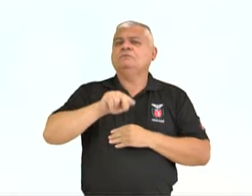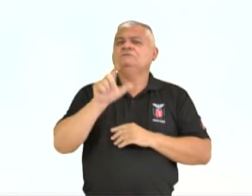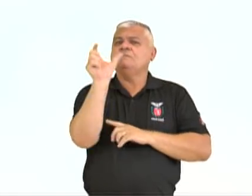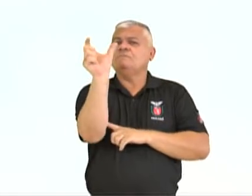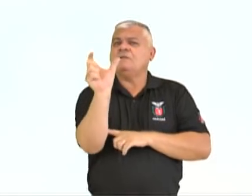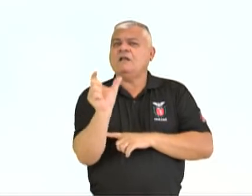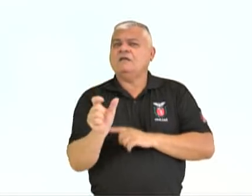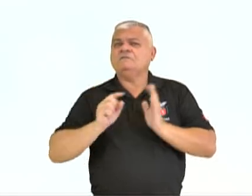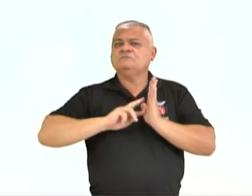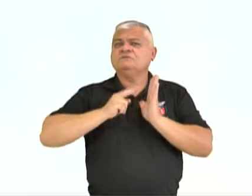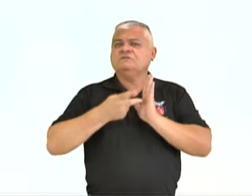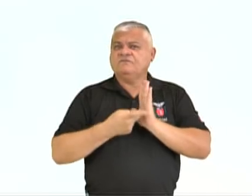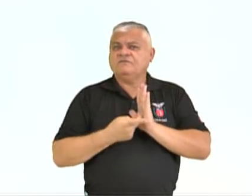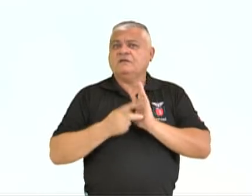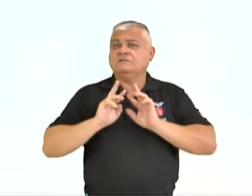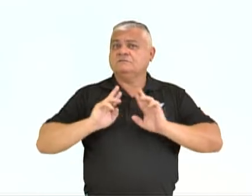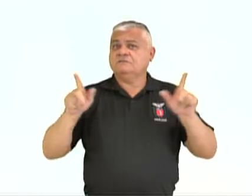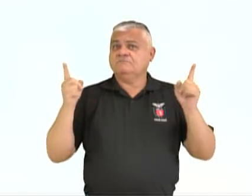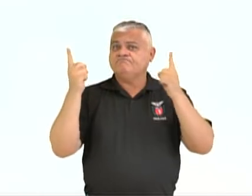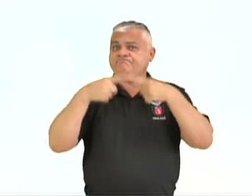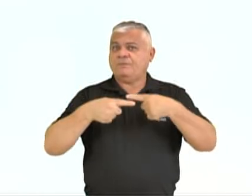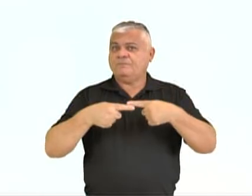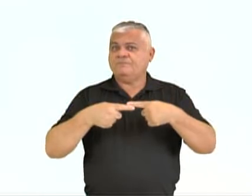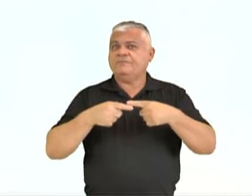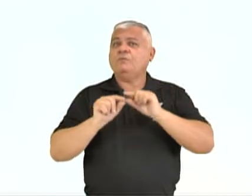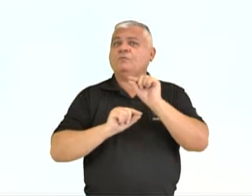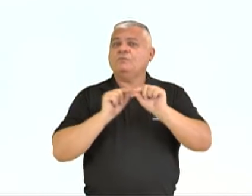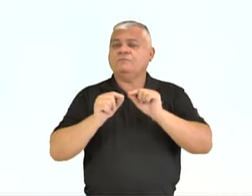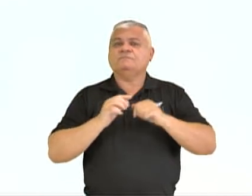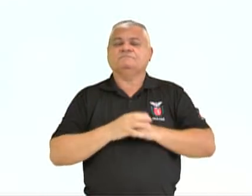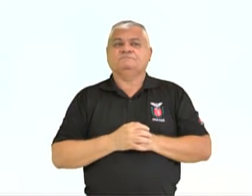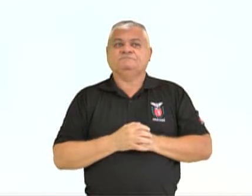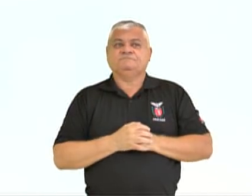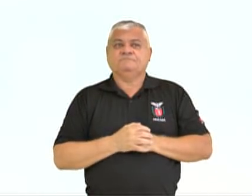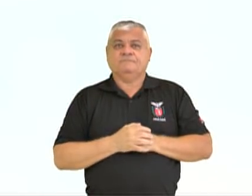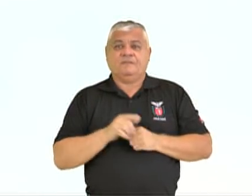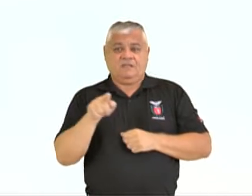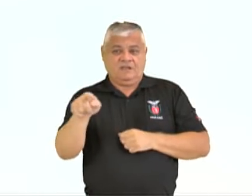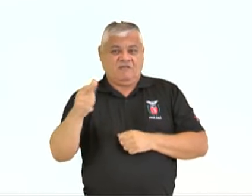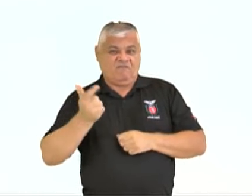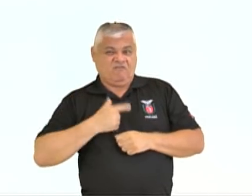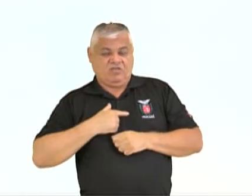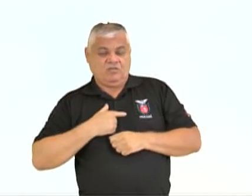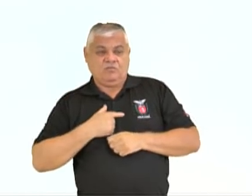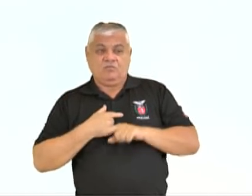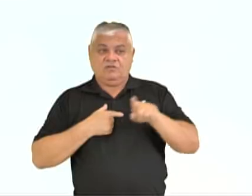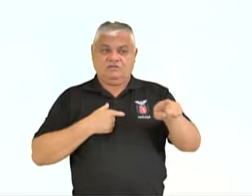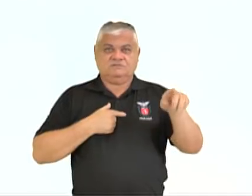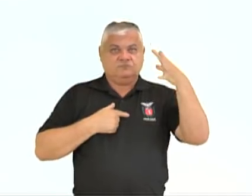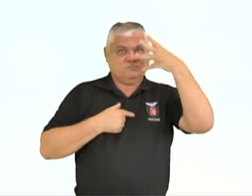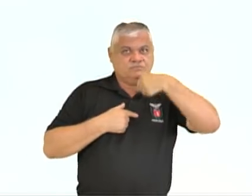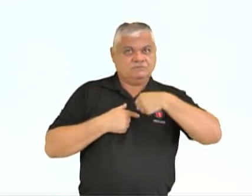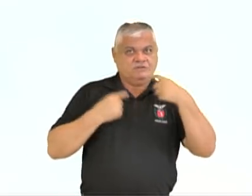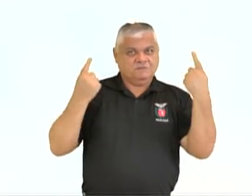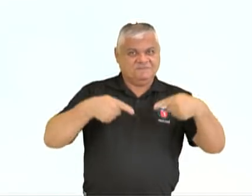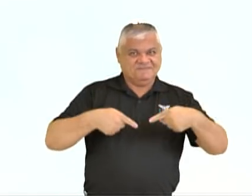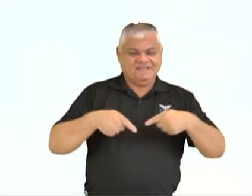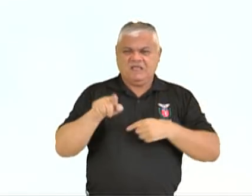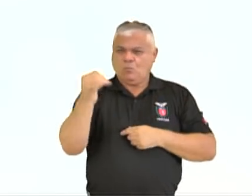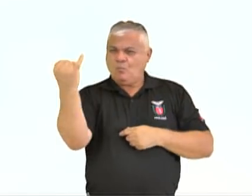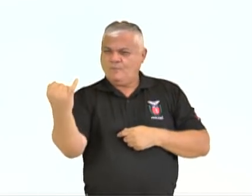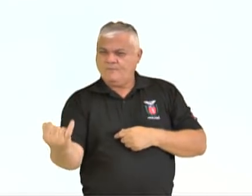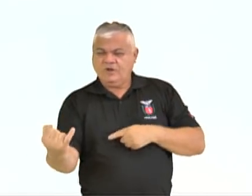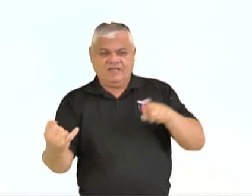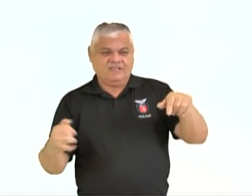com significados opostos para descrever as pessoas. Ó, um é feioso, outro é bonito. Um é